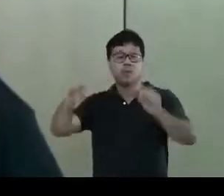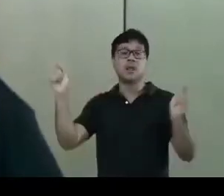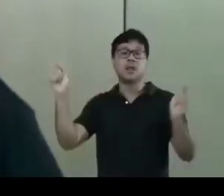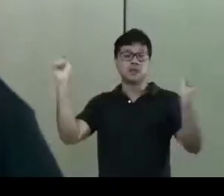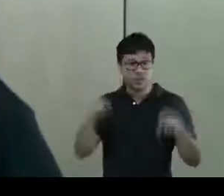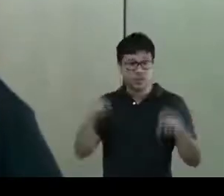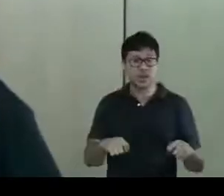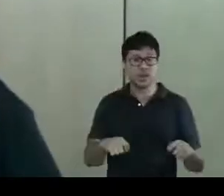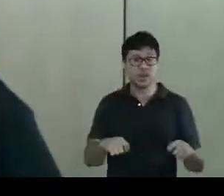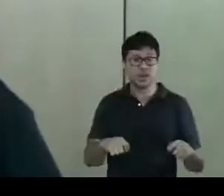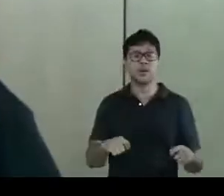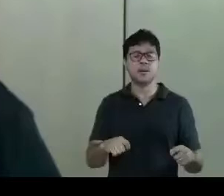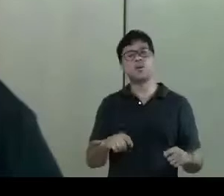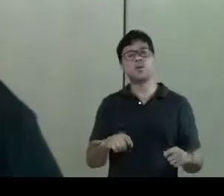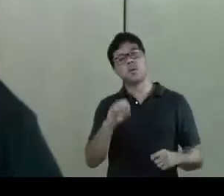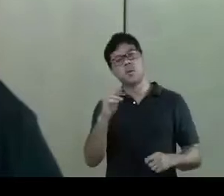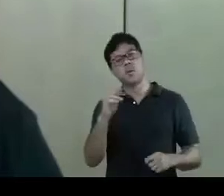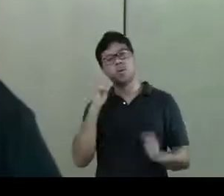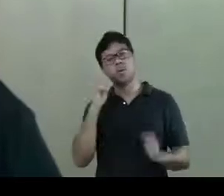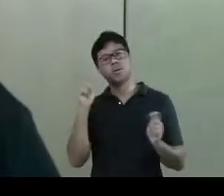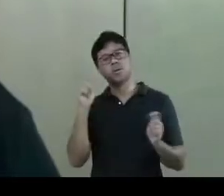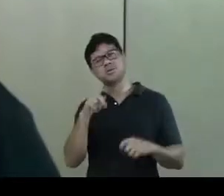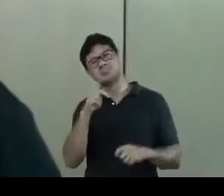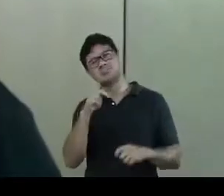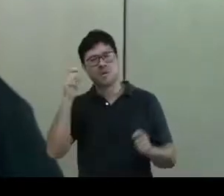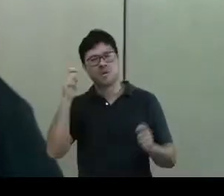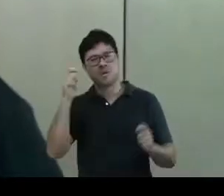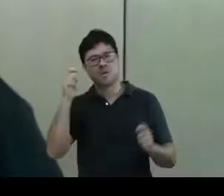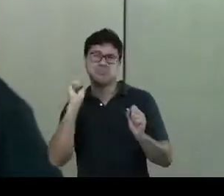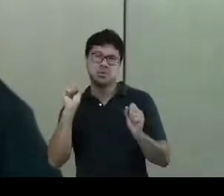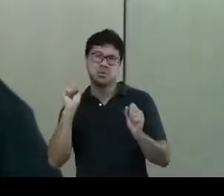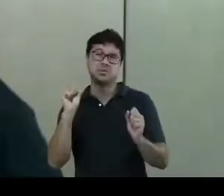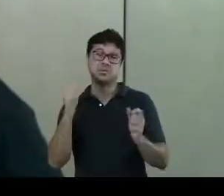garante, ou pode garantir, melhor dizendo,